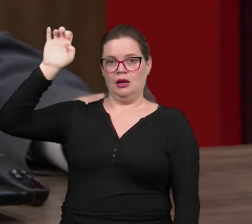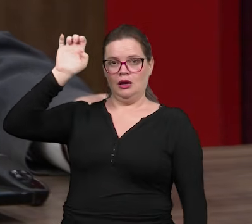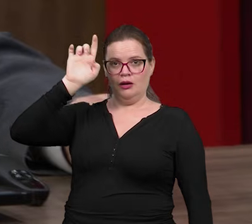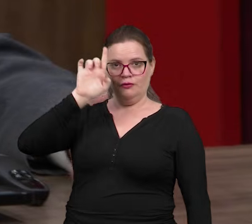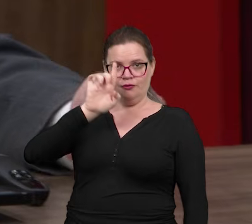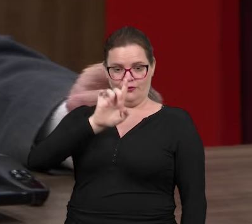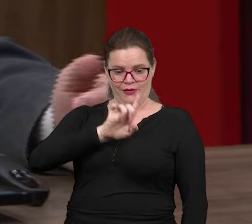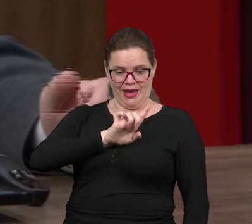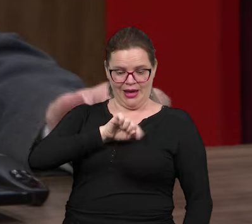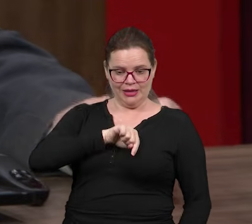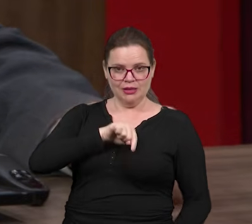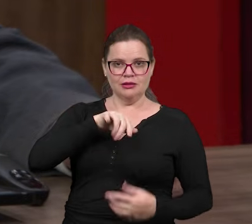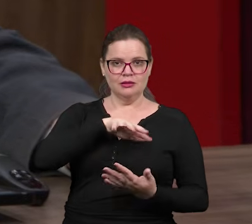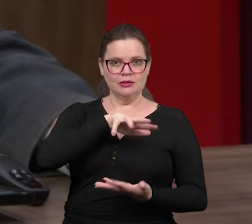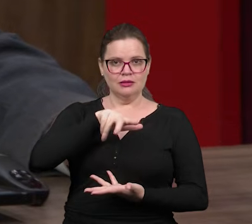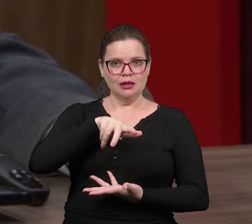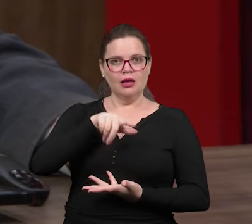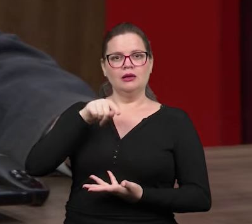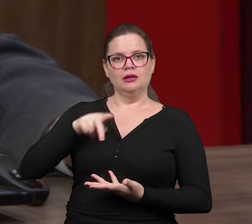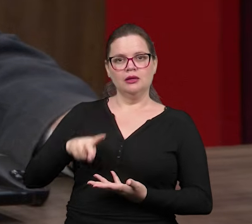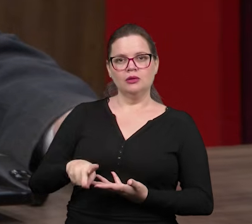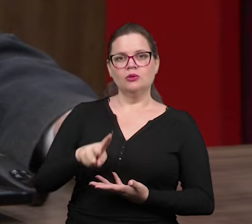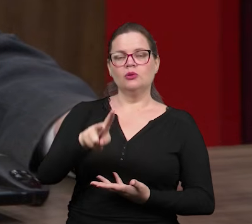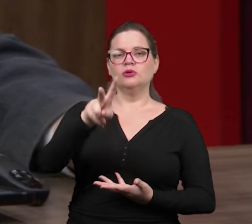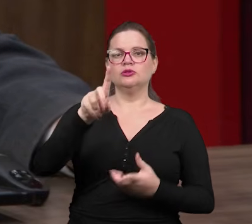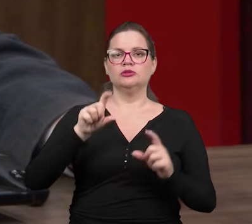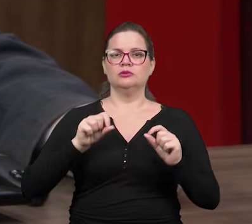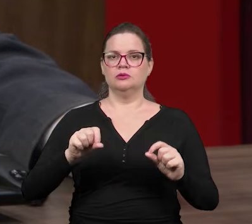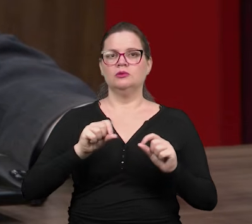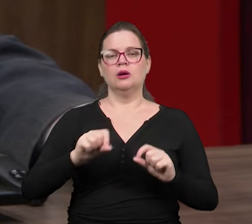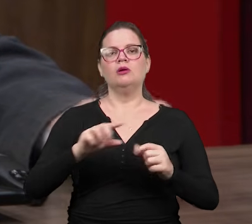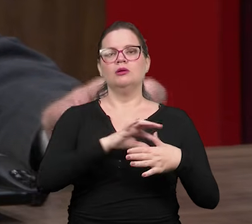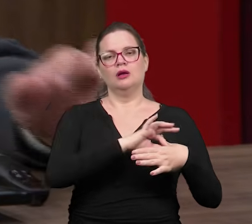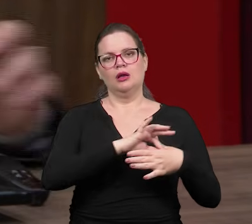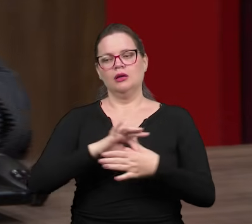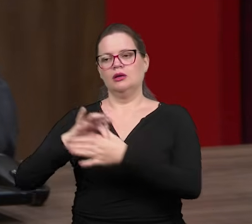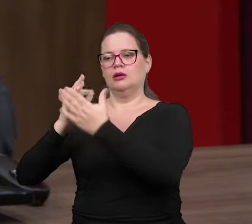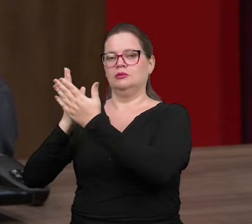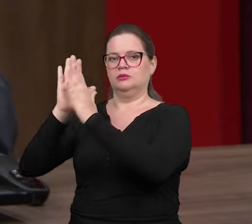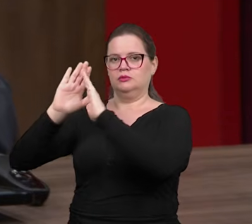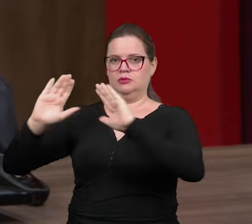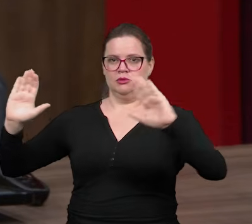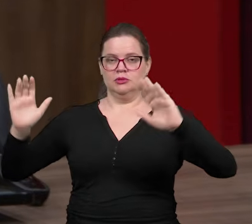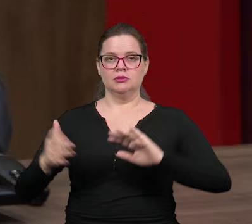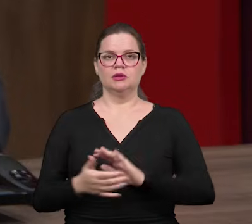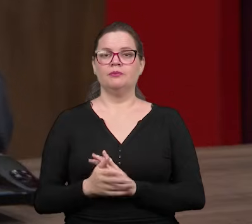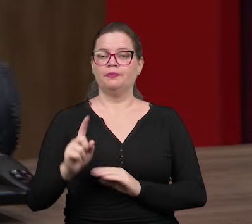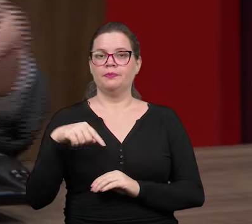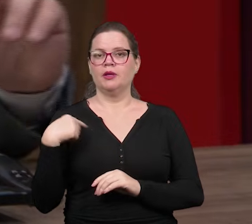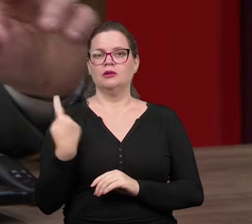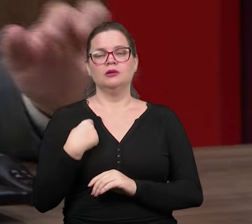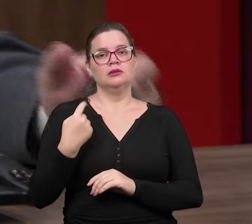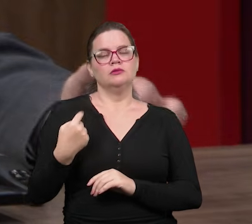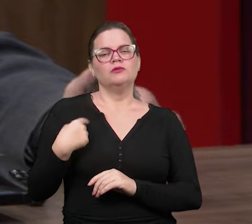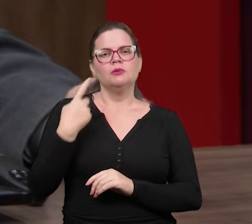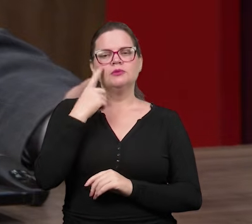homem e conduz o homem de volta para a eternidade, conduz o homem para a eternidade. Então nós vamos ver a manifestação da